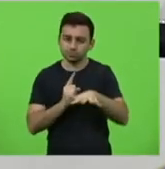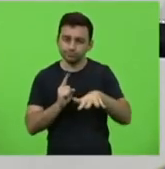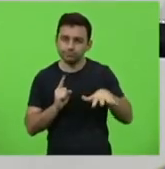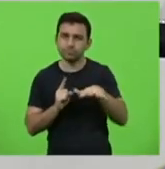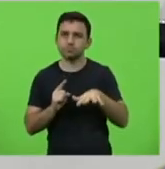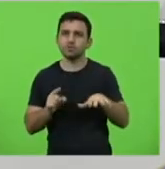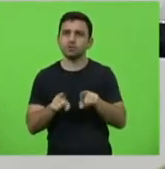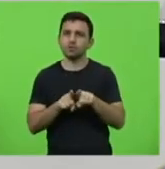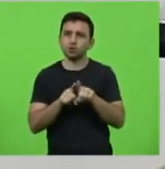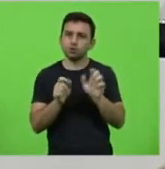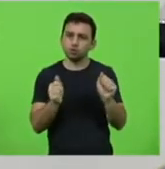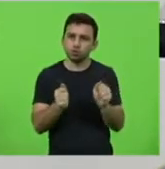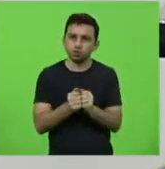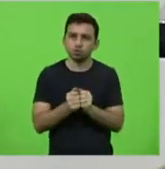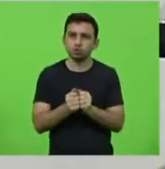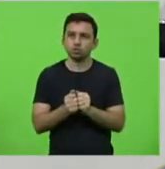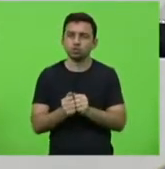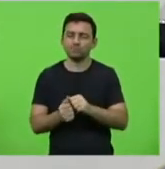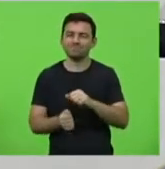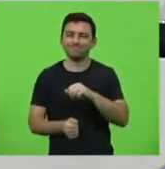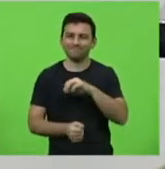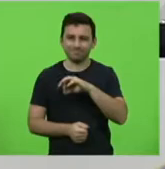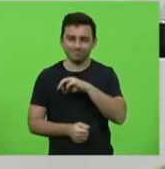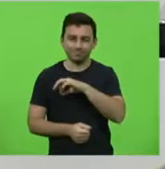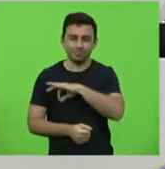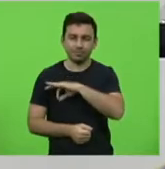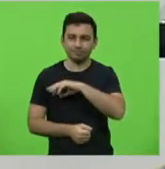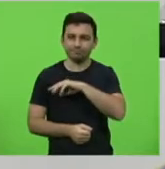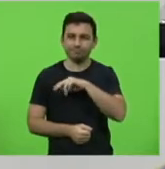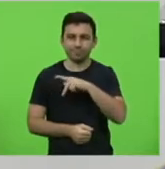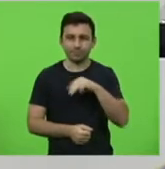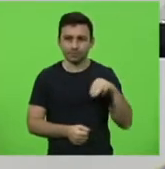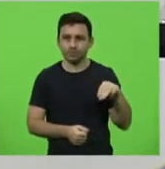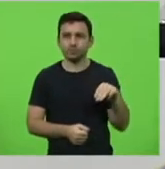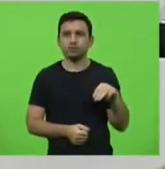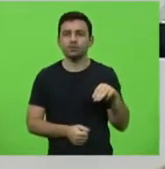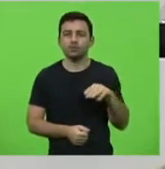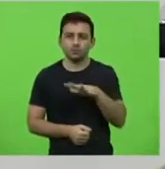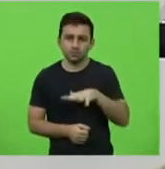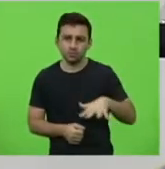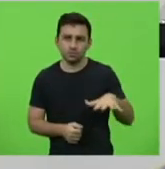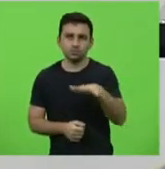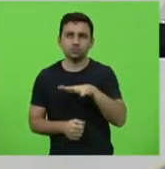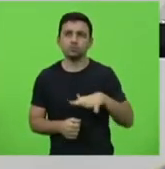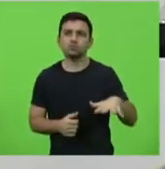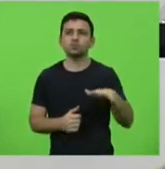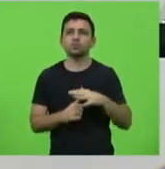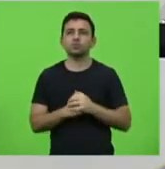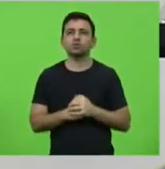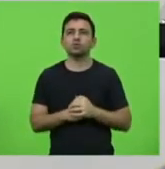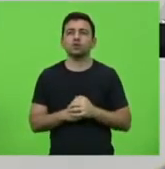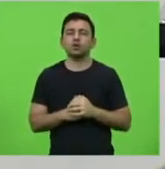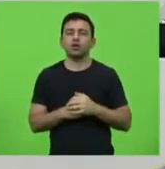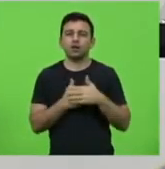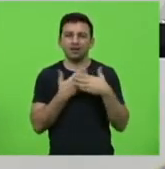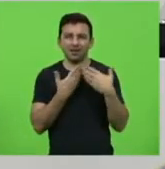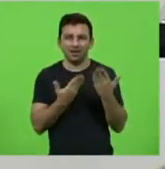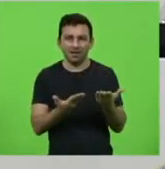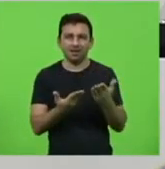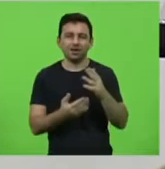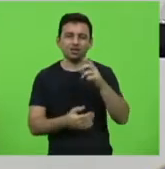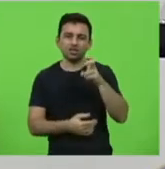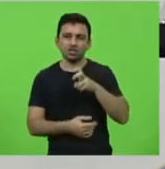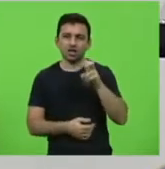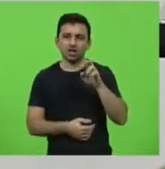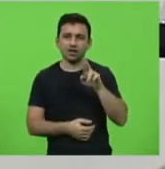lado dos bombeiros militares fazem um grande trabalho aqui. Meus sentimentos ao bombeiro voluntário de Schroeder, que perdeu a vida